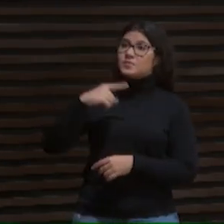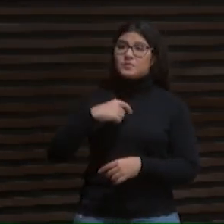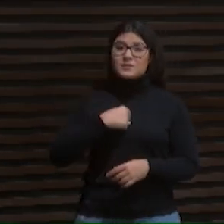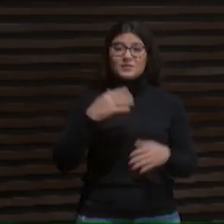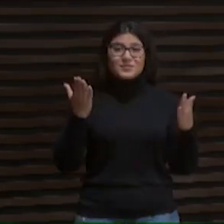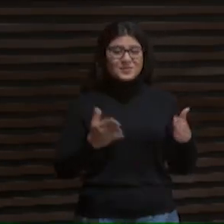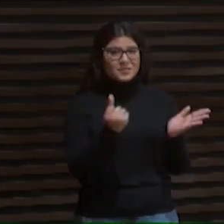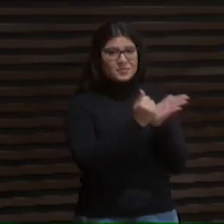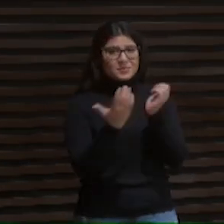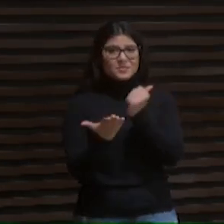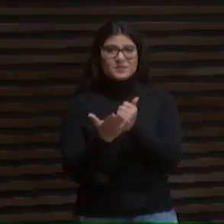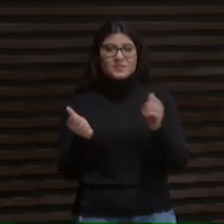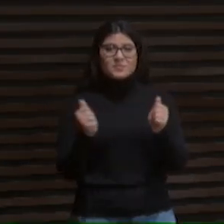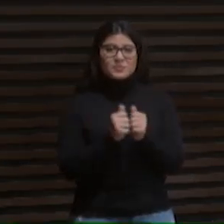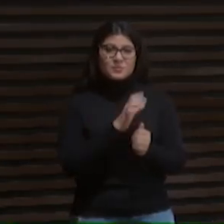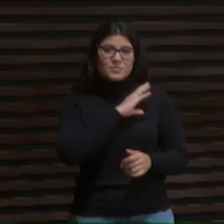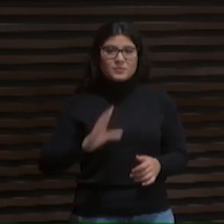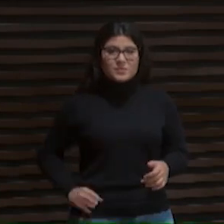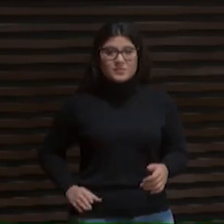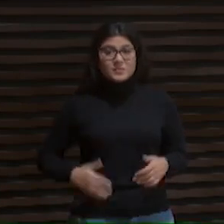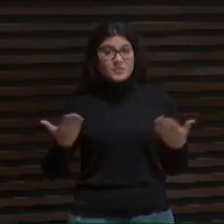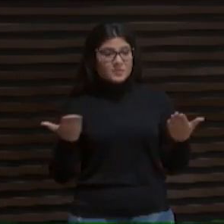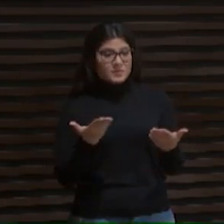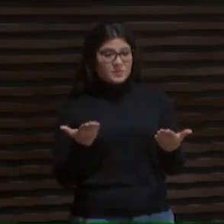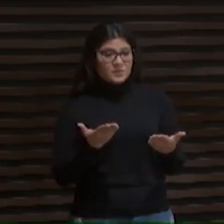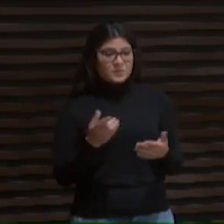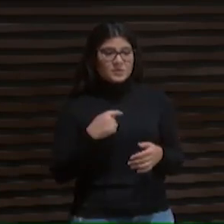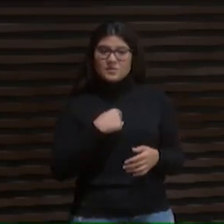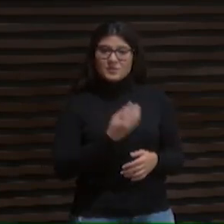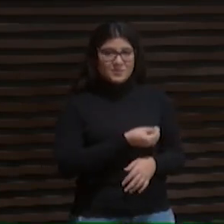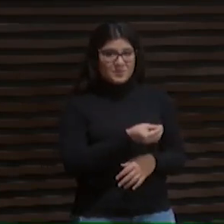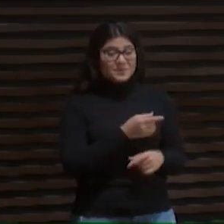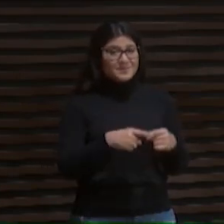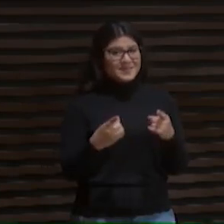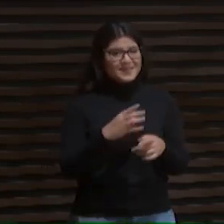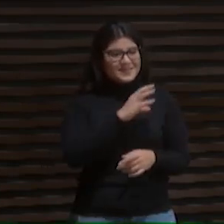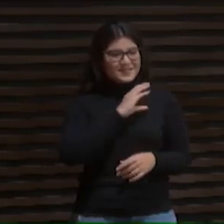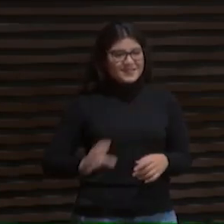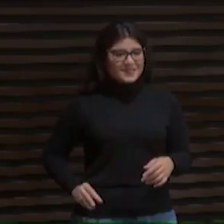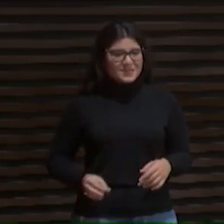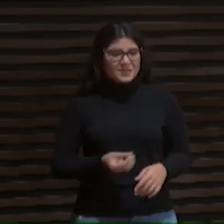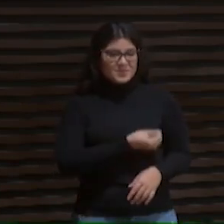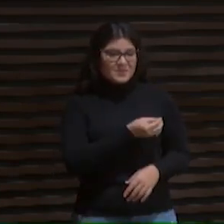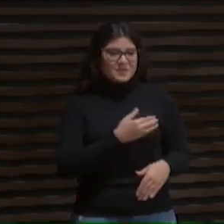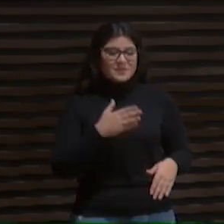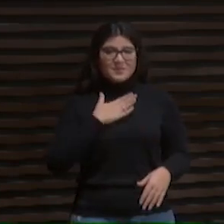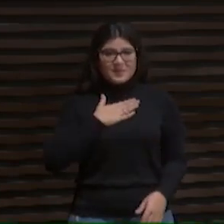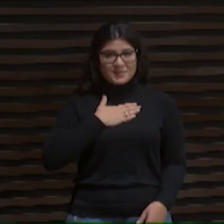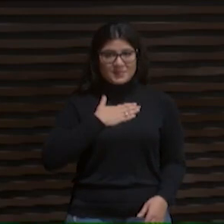Cristo. Logo, não sou eu quem vive, mas Cristo vive em mim. Amém. Vamos